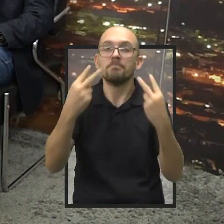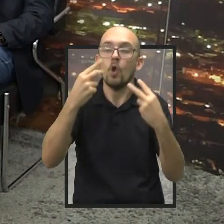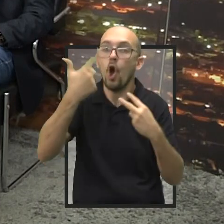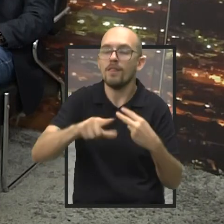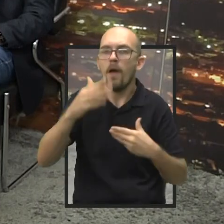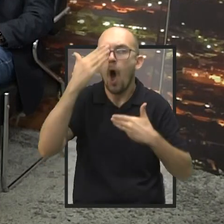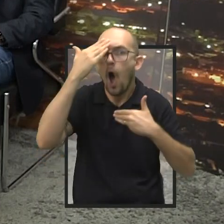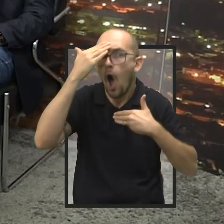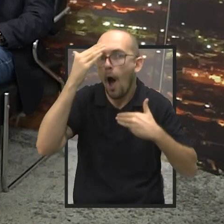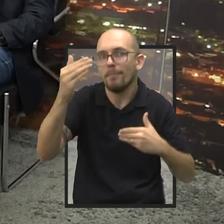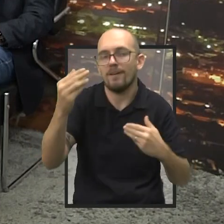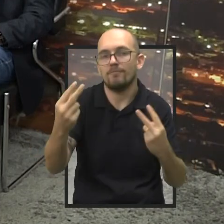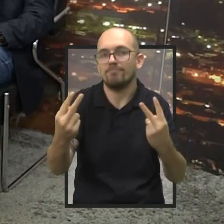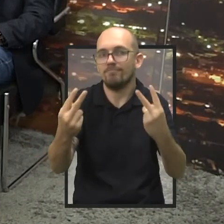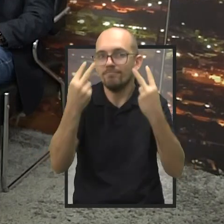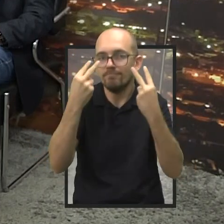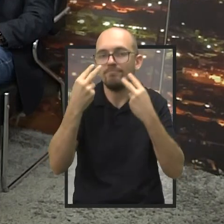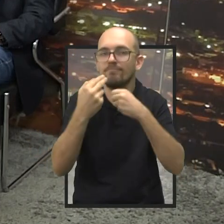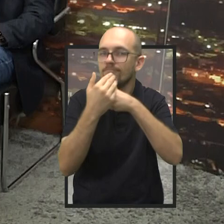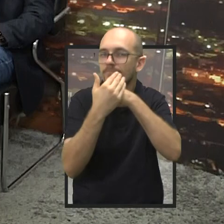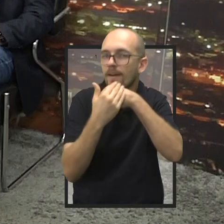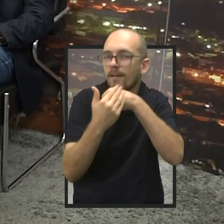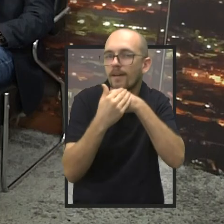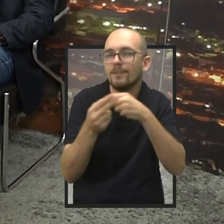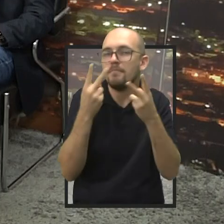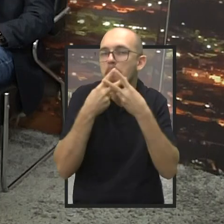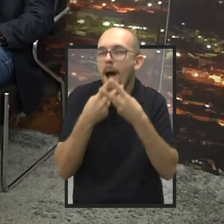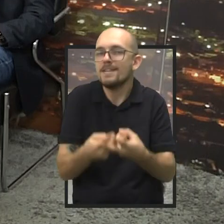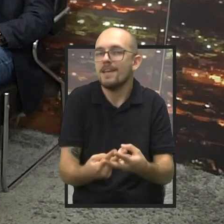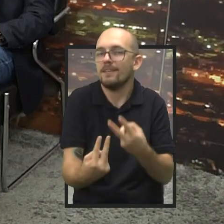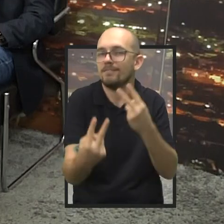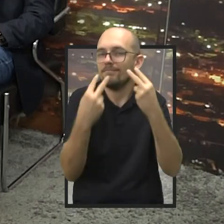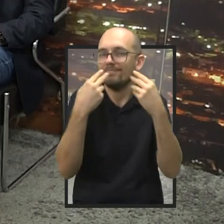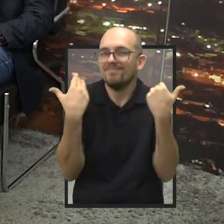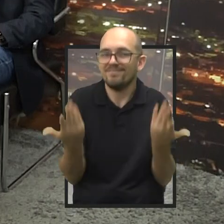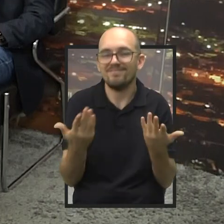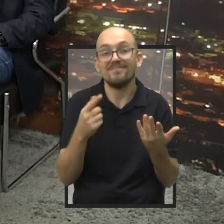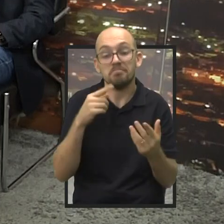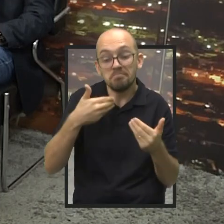Muito obrigado pela sua audiência, pela sua paciência. E nós nos